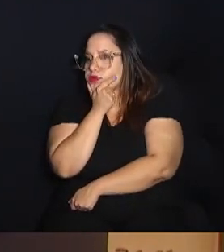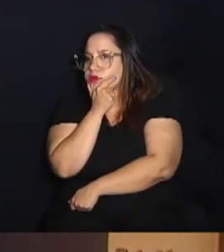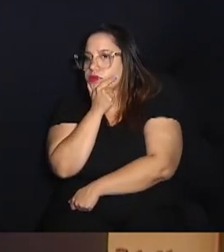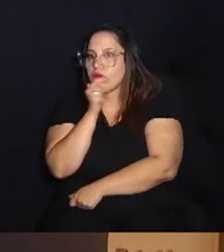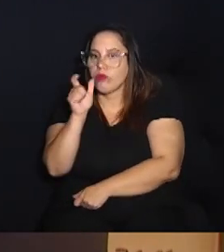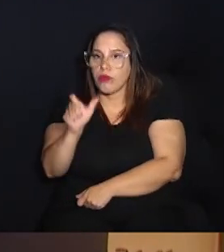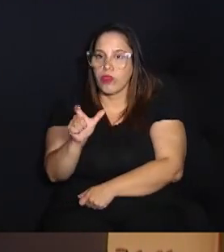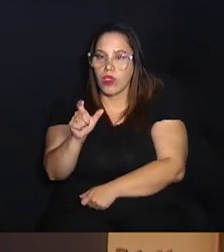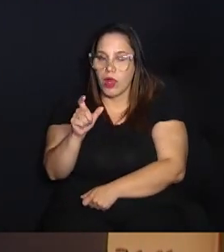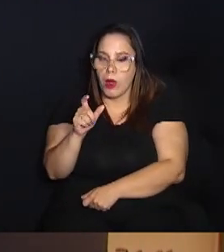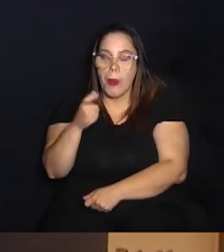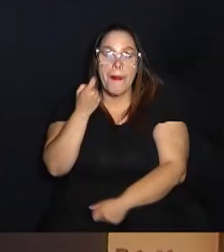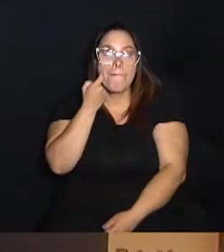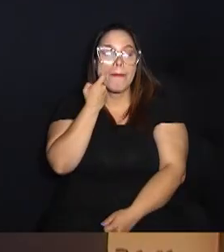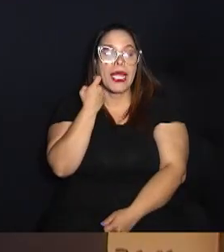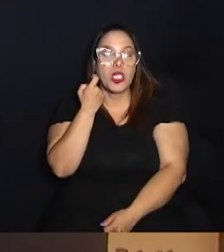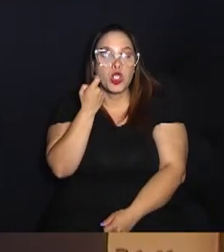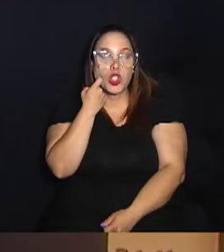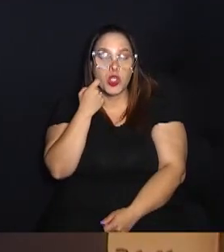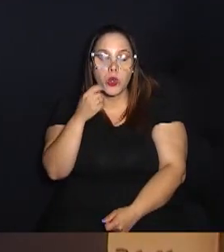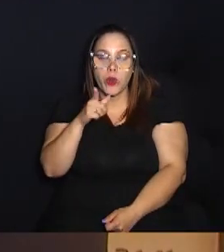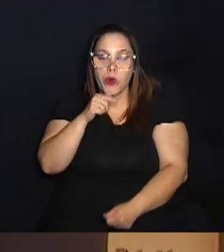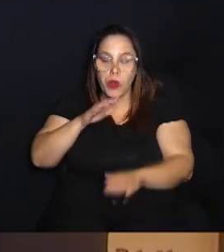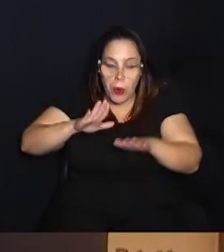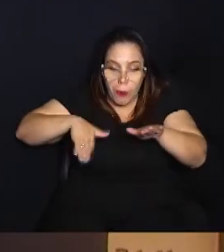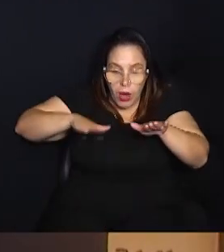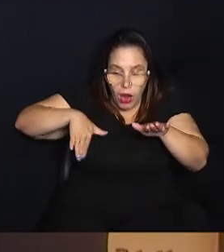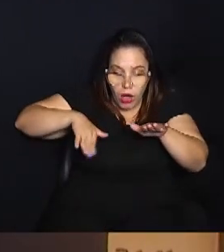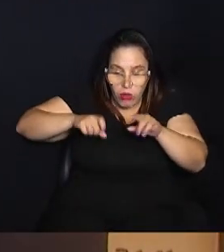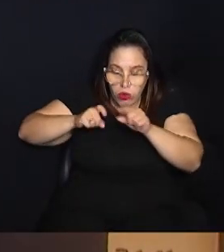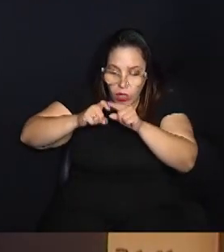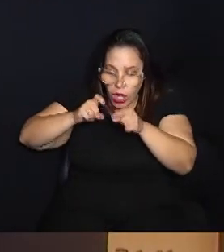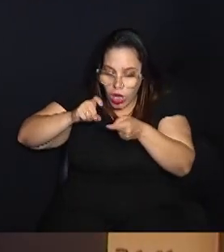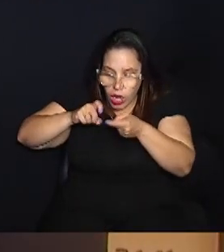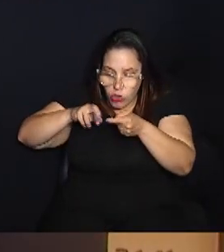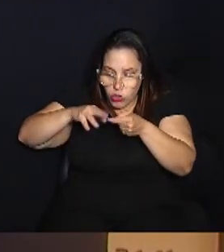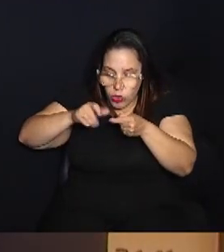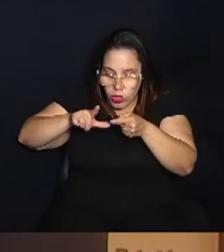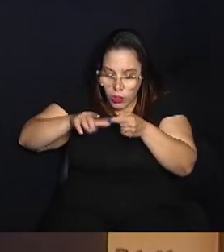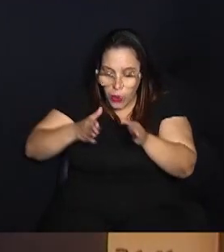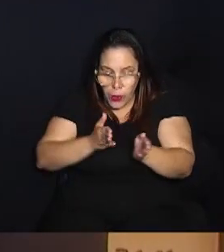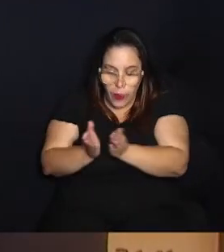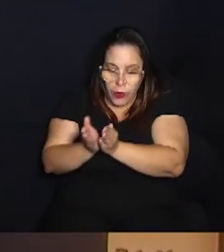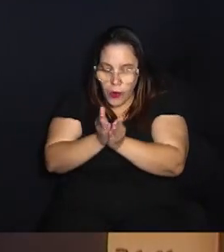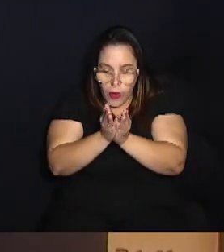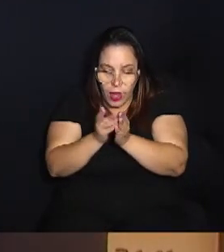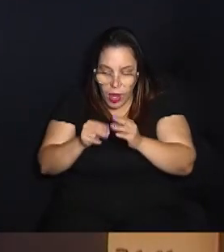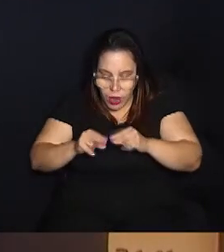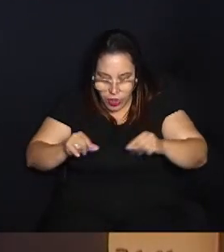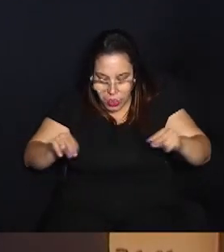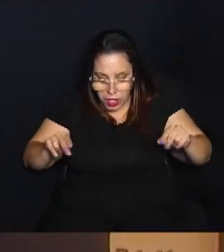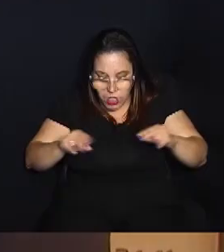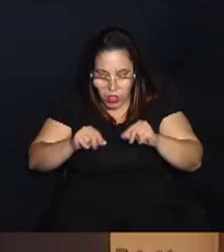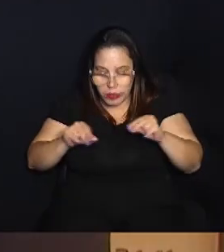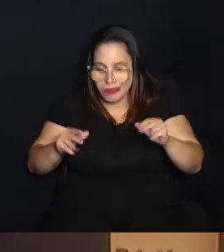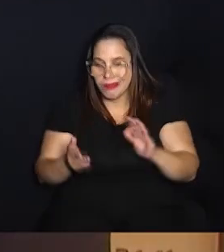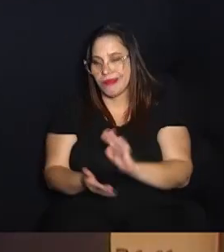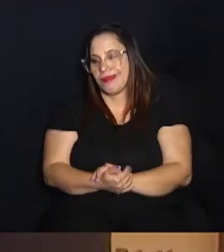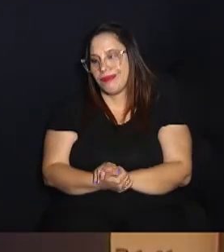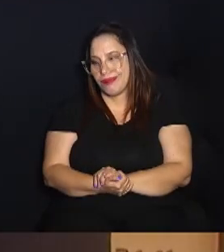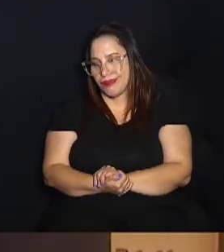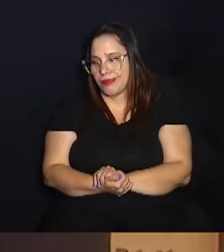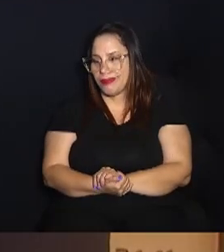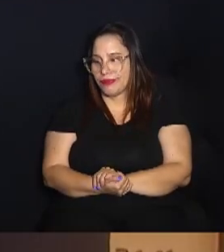citadas peixe, mar, anzol, barco, areia. Então,